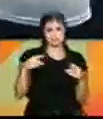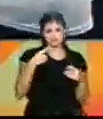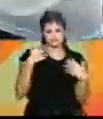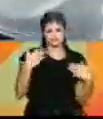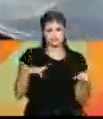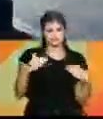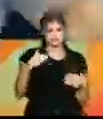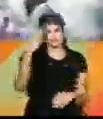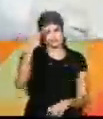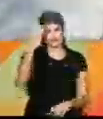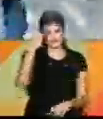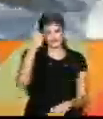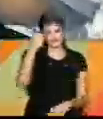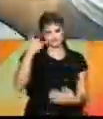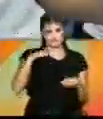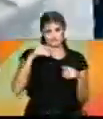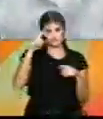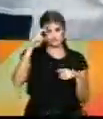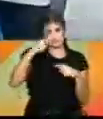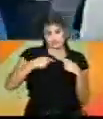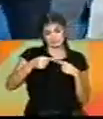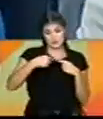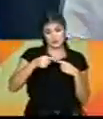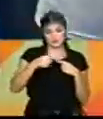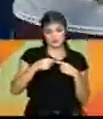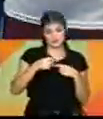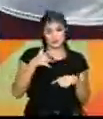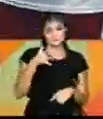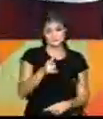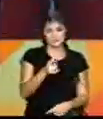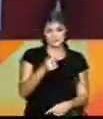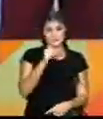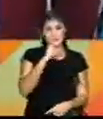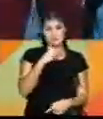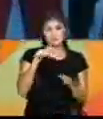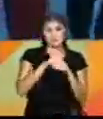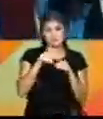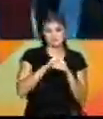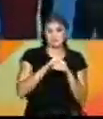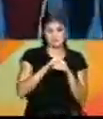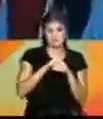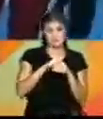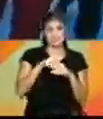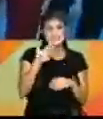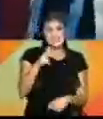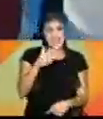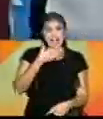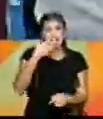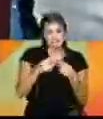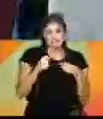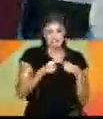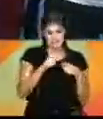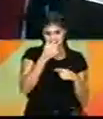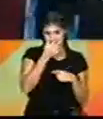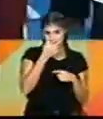de séniores, mas então durante toda a semana são cerca de 1000 aqueles que podem participar em 100 aulas diferentes. Aqui